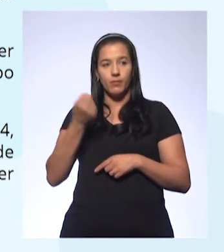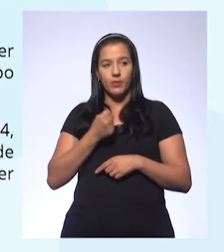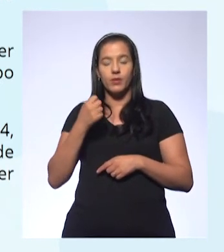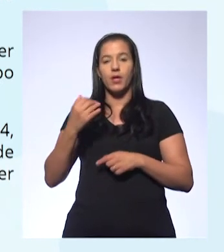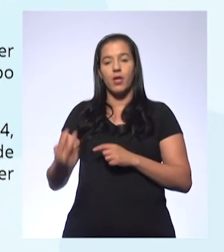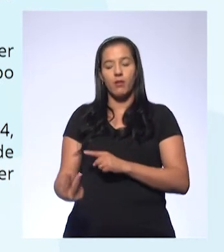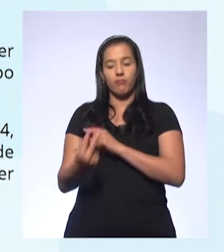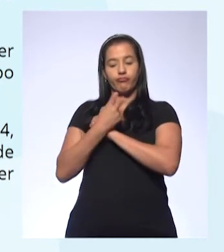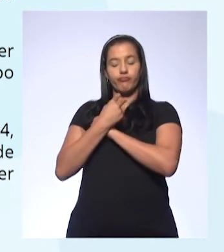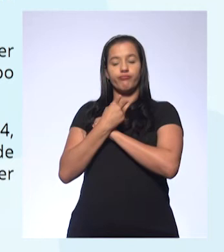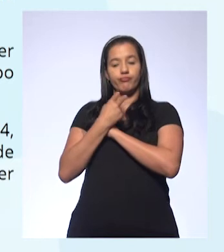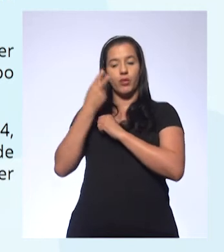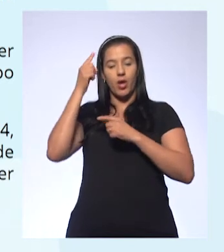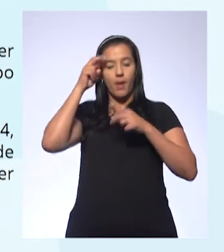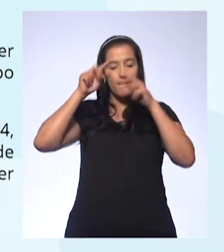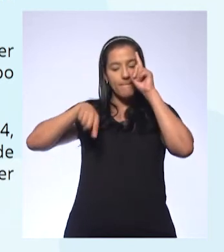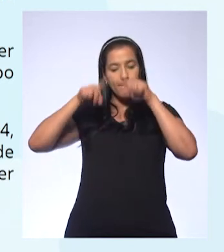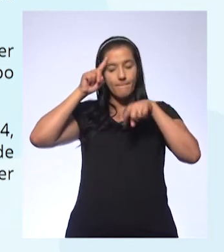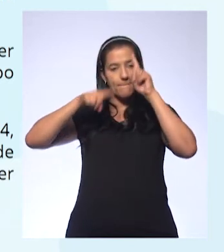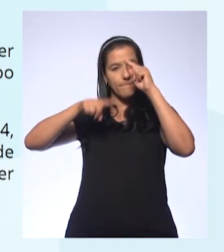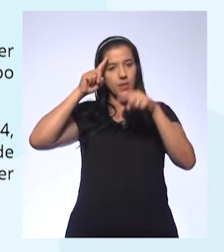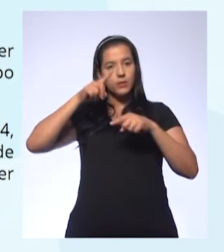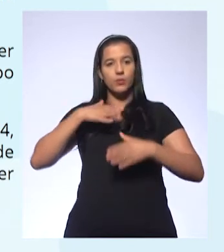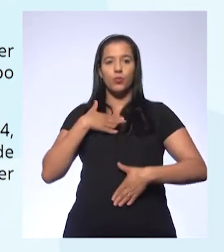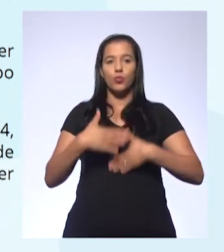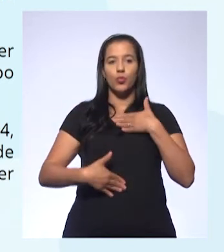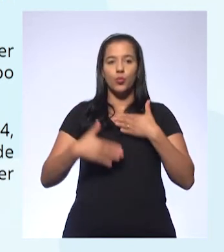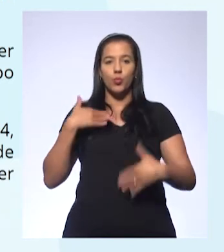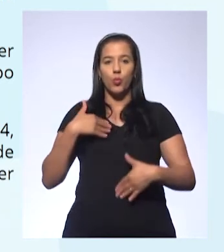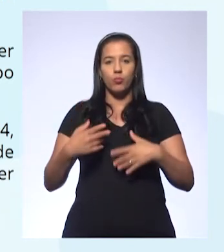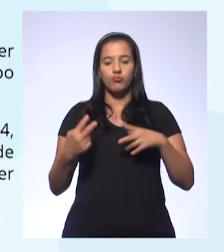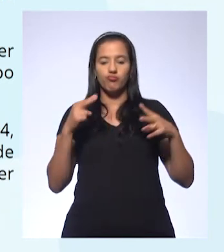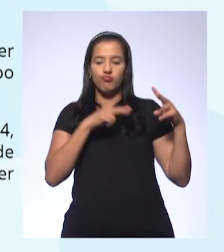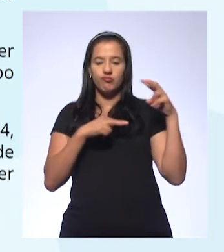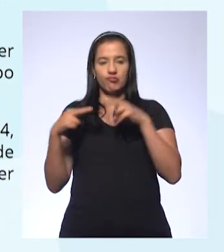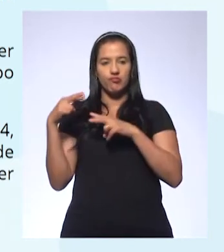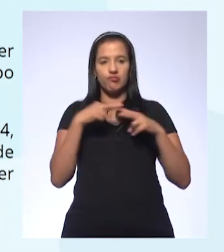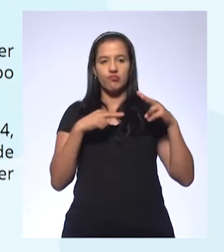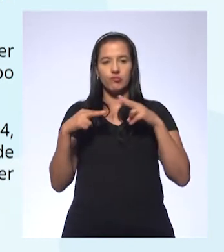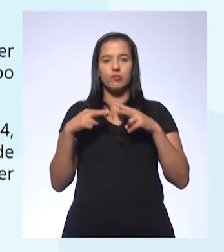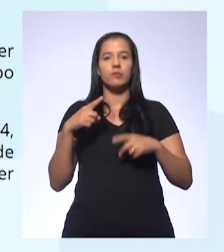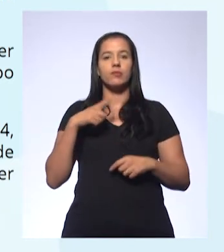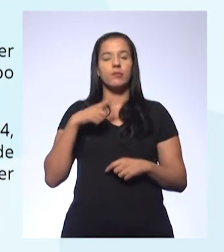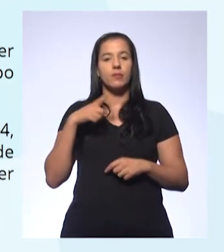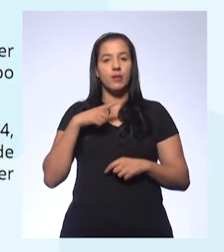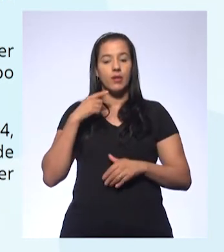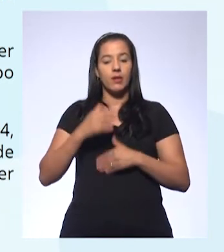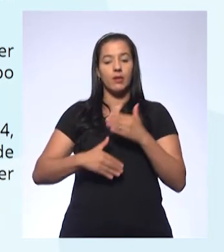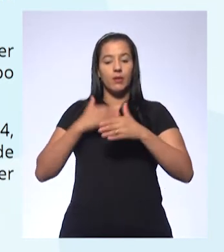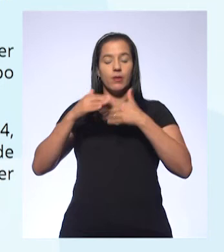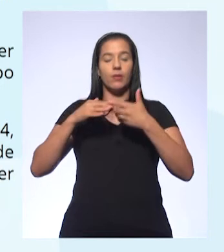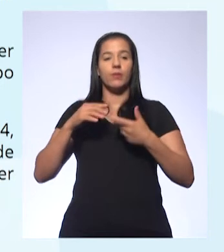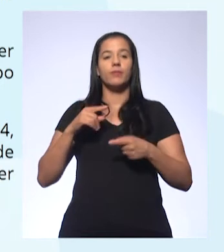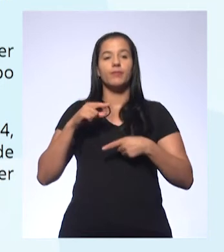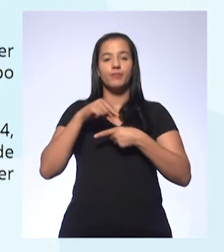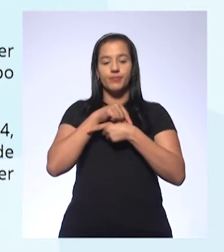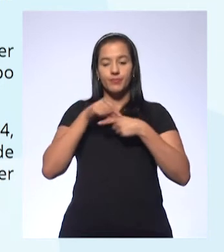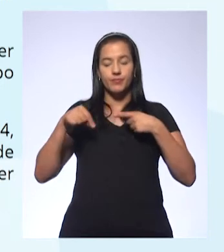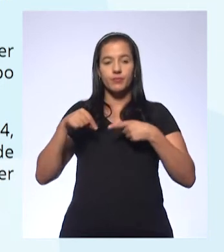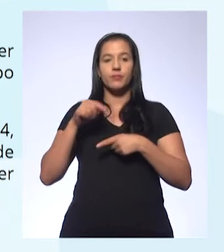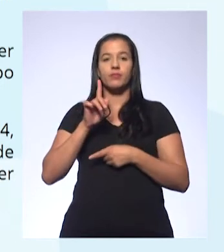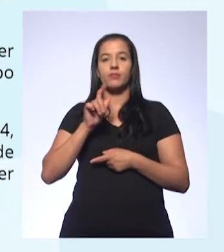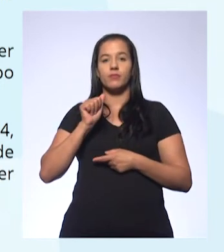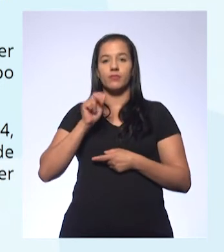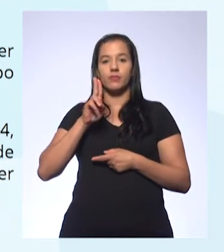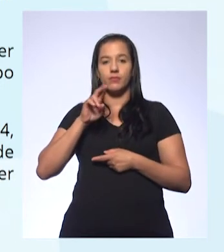de defesa do corpo diante dos agressores. Produzidos na glândula timo, eles